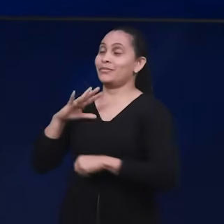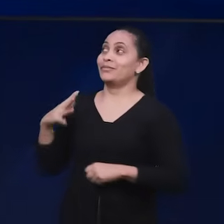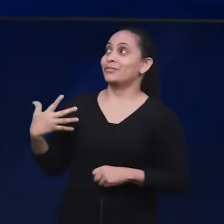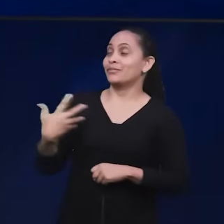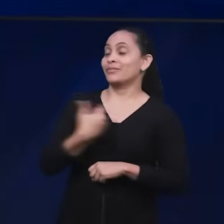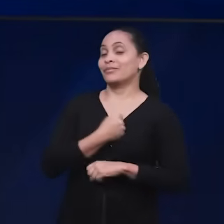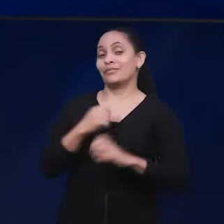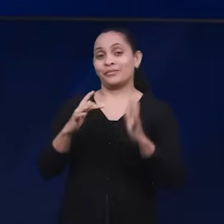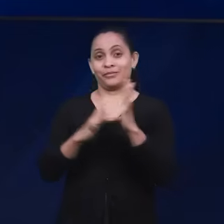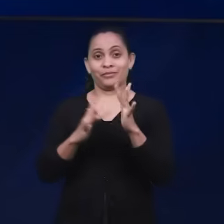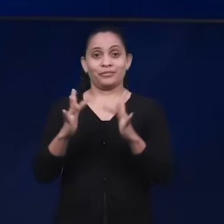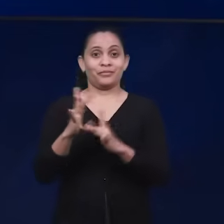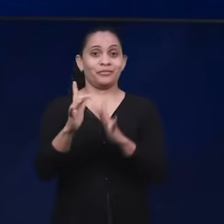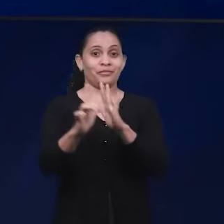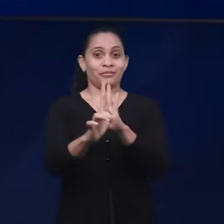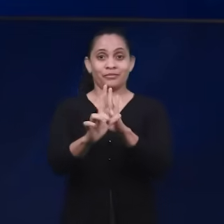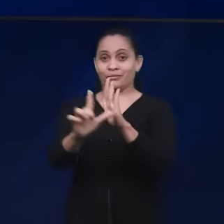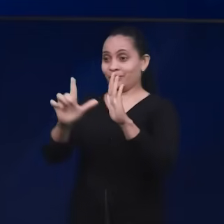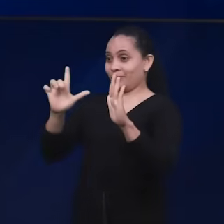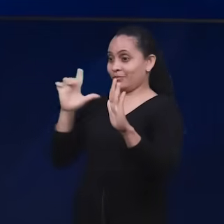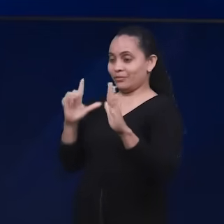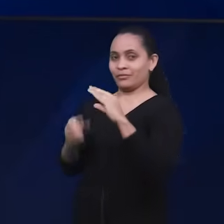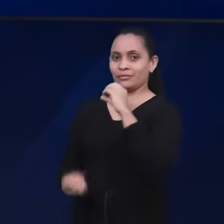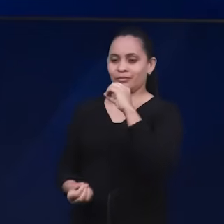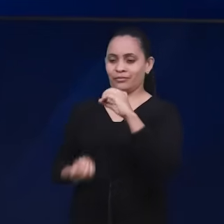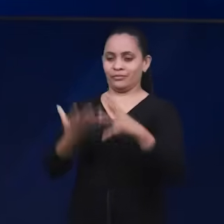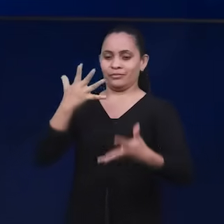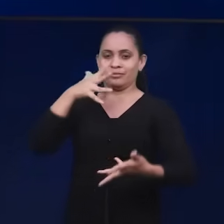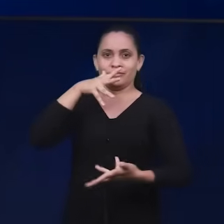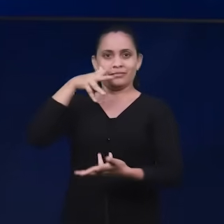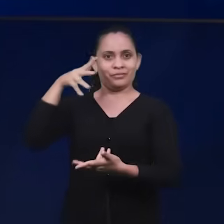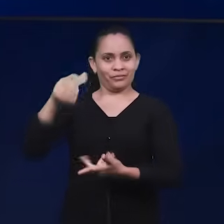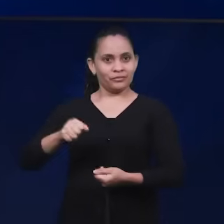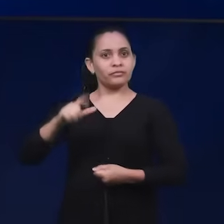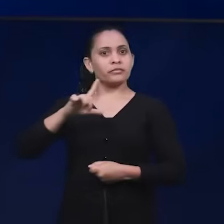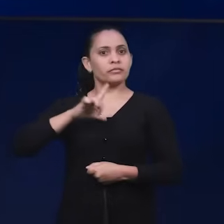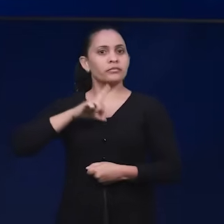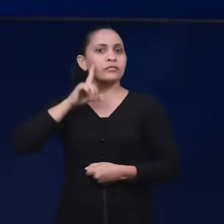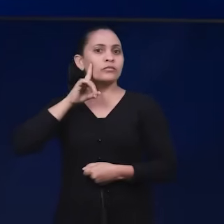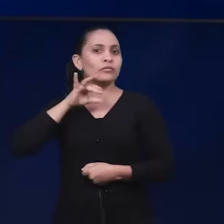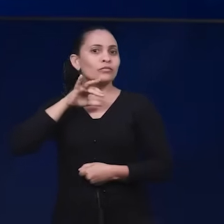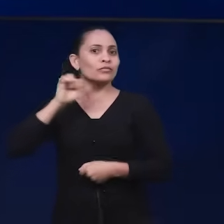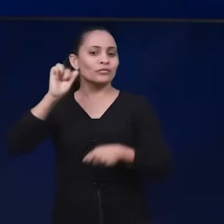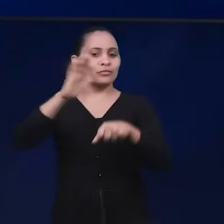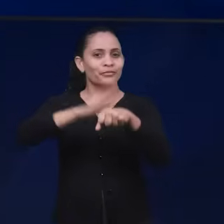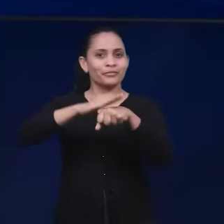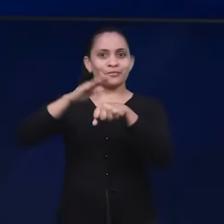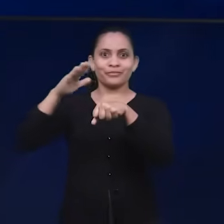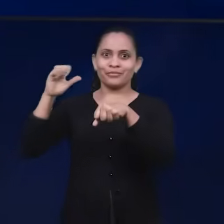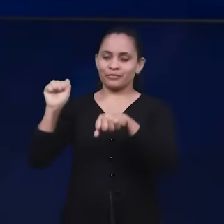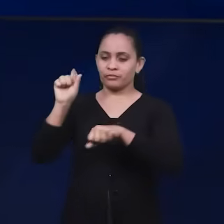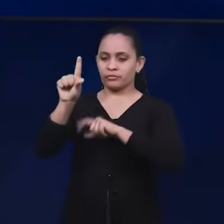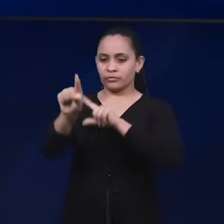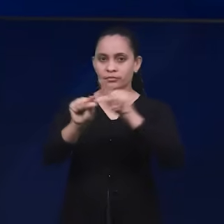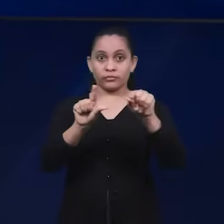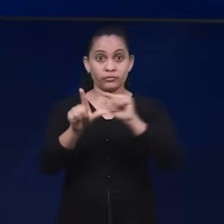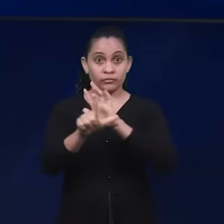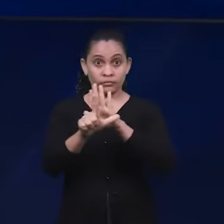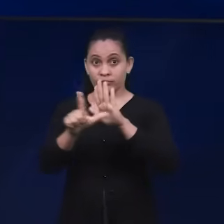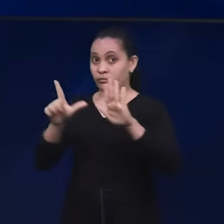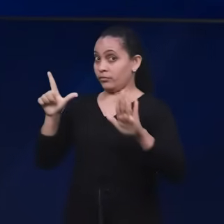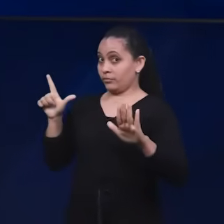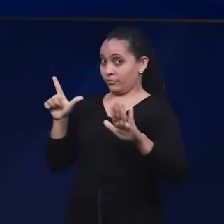salvação de Jesus antes da fundação do mundo. Há o dia do chamado, mas a eleição foi feita